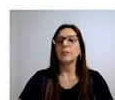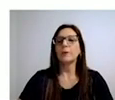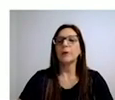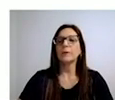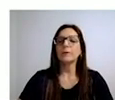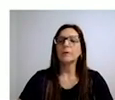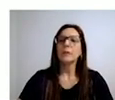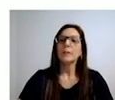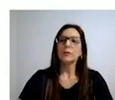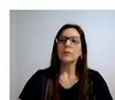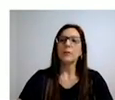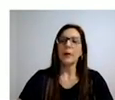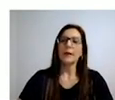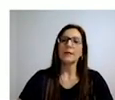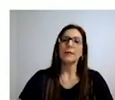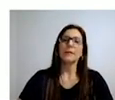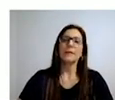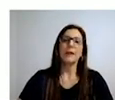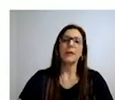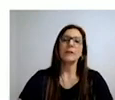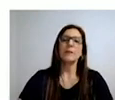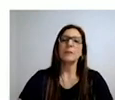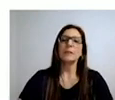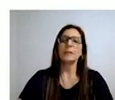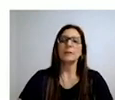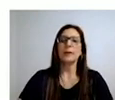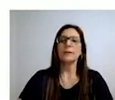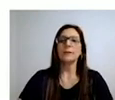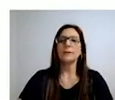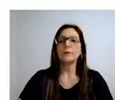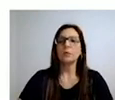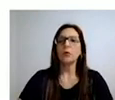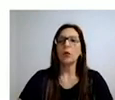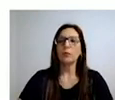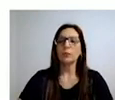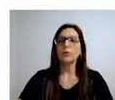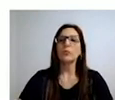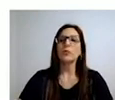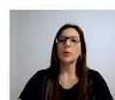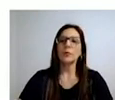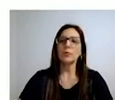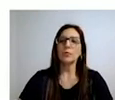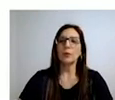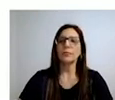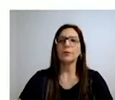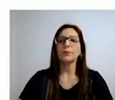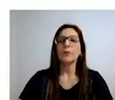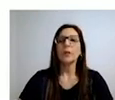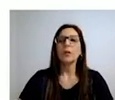de gametas. Nos animais, essas células especializadas são o óvulo e o